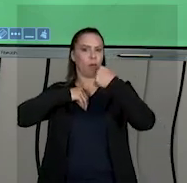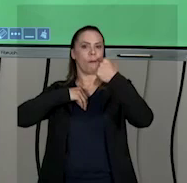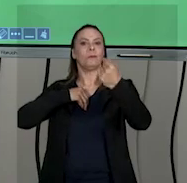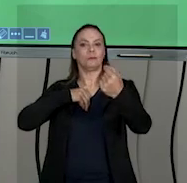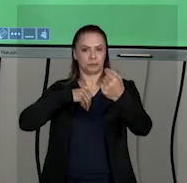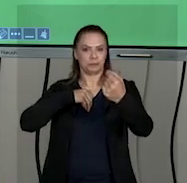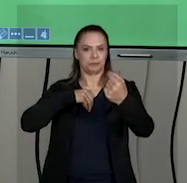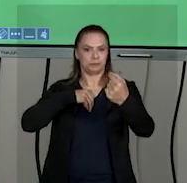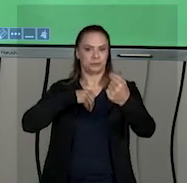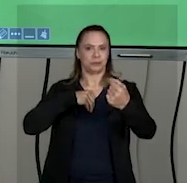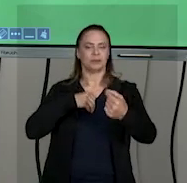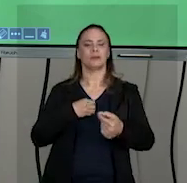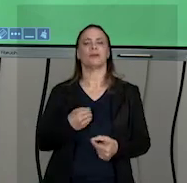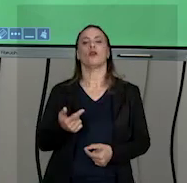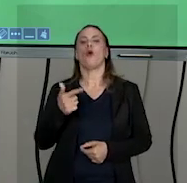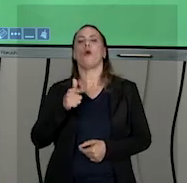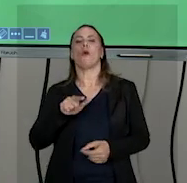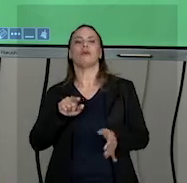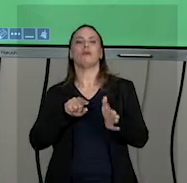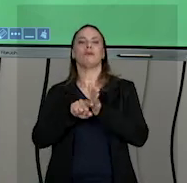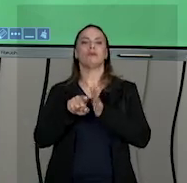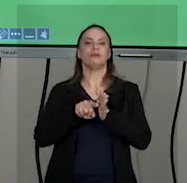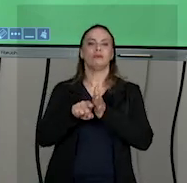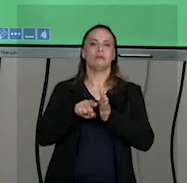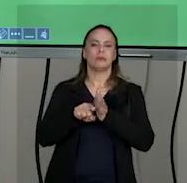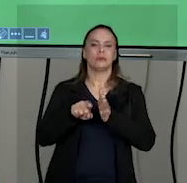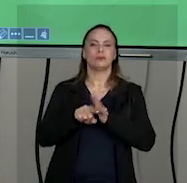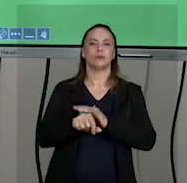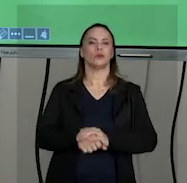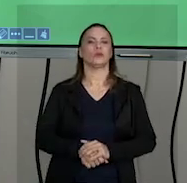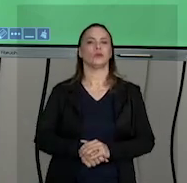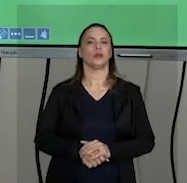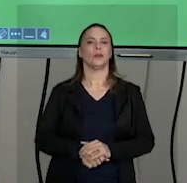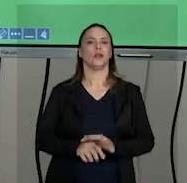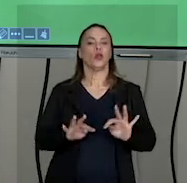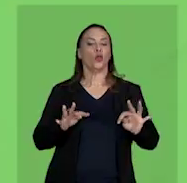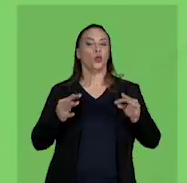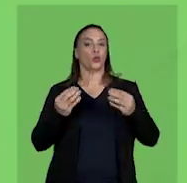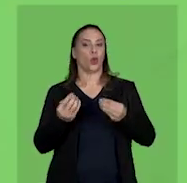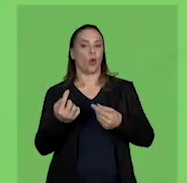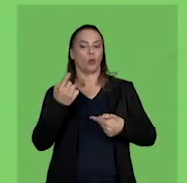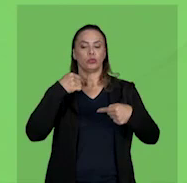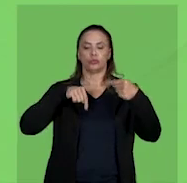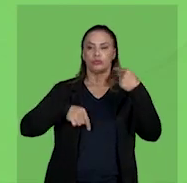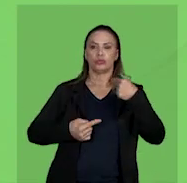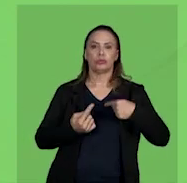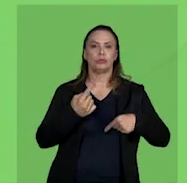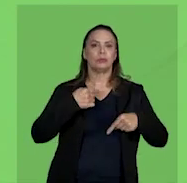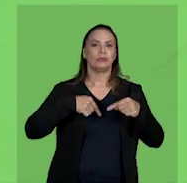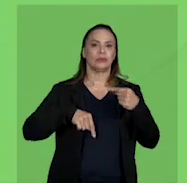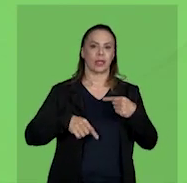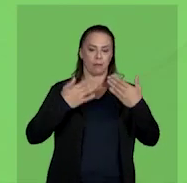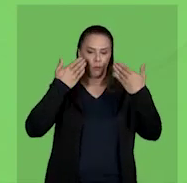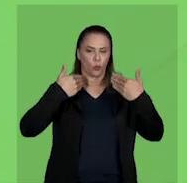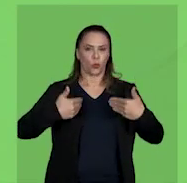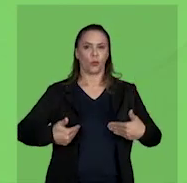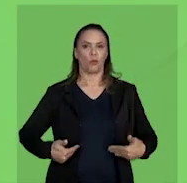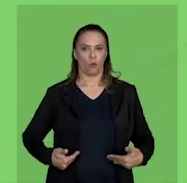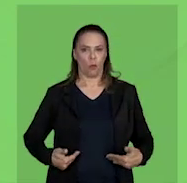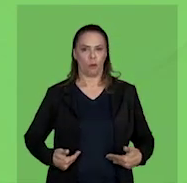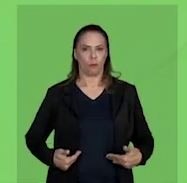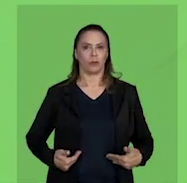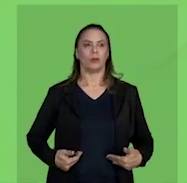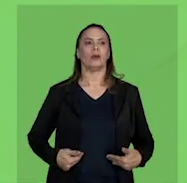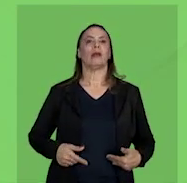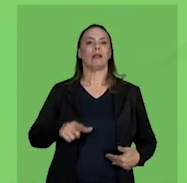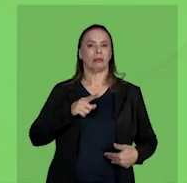perguntinha. Aqui está pedindo para correlacionar os sistemas do corpo, né, em suas respectivas estruturas. Então, nós temos sistema respiratório,